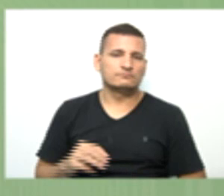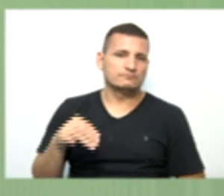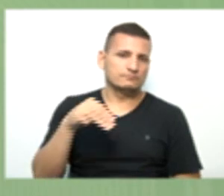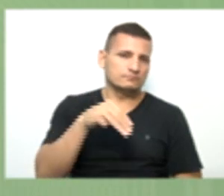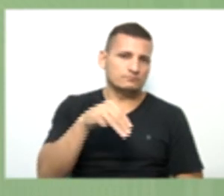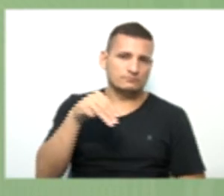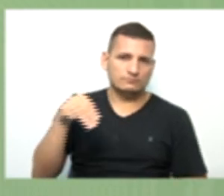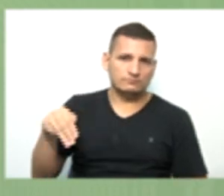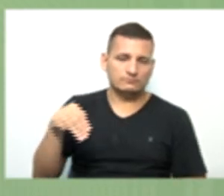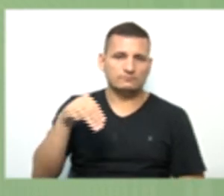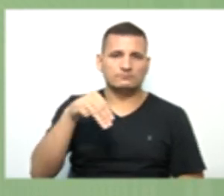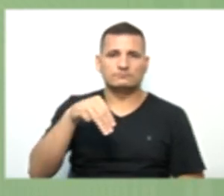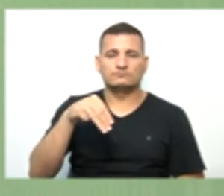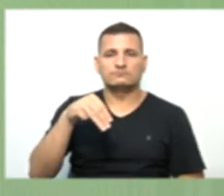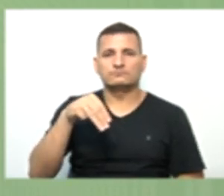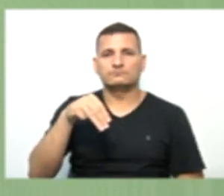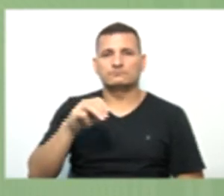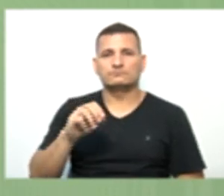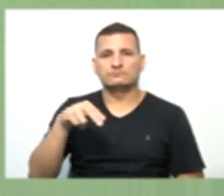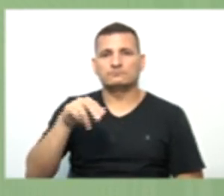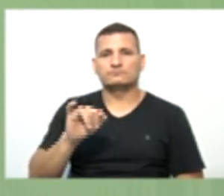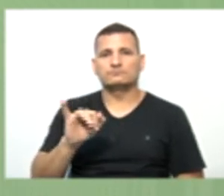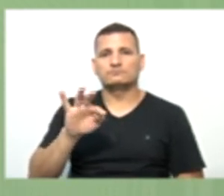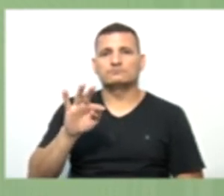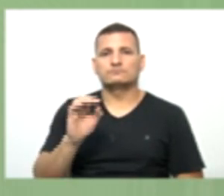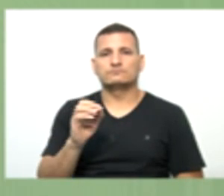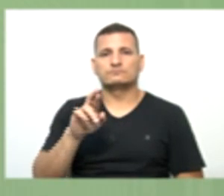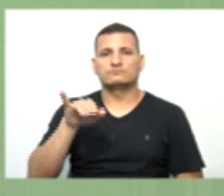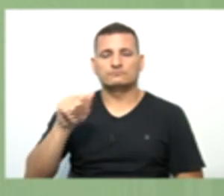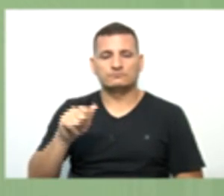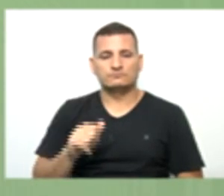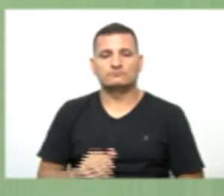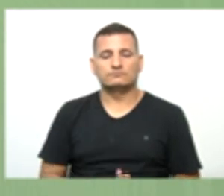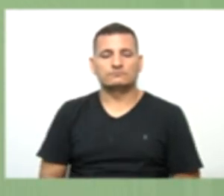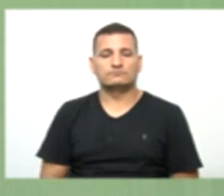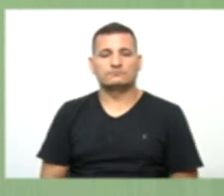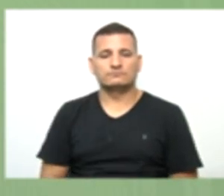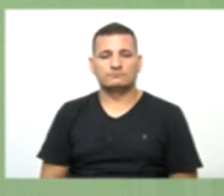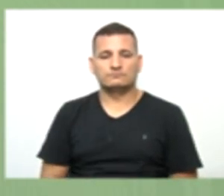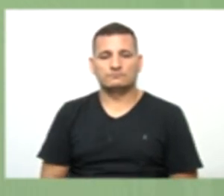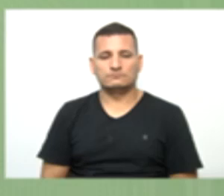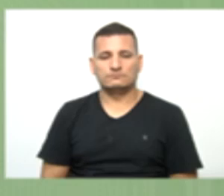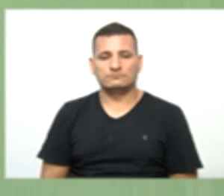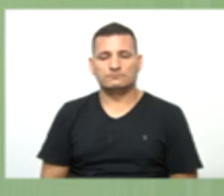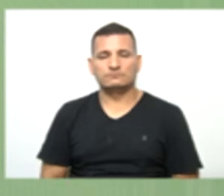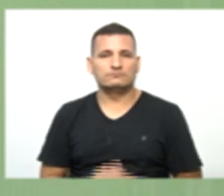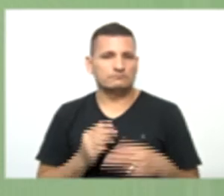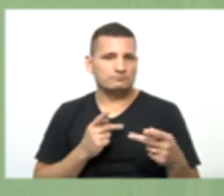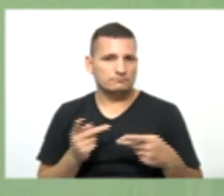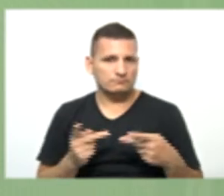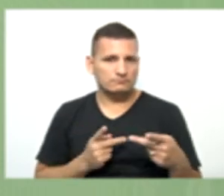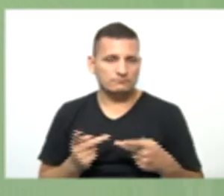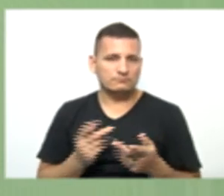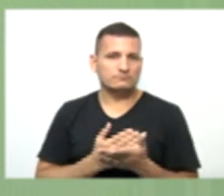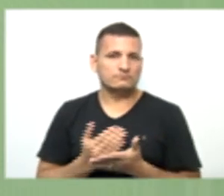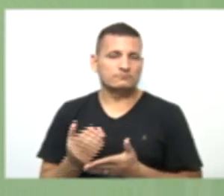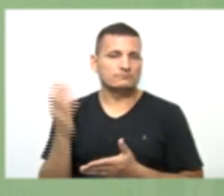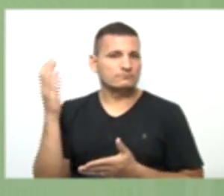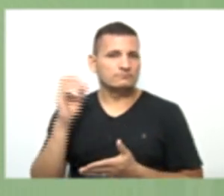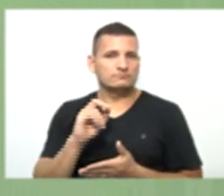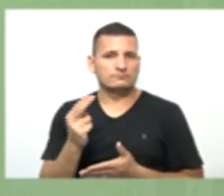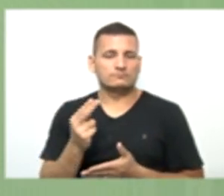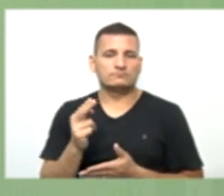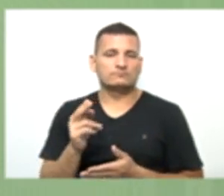monitoria. Tem mais ainda, né, que é um conjunto de atividades. Então, você tem os projetos de iniciação científica ou